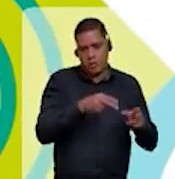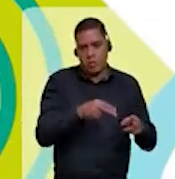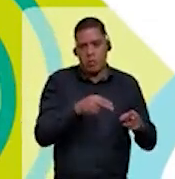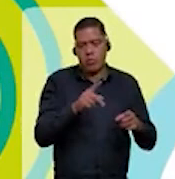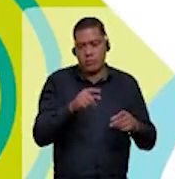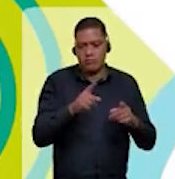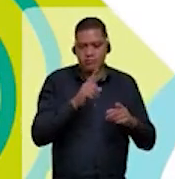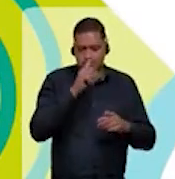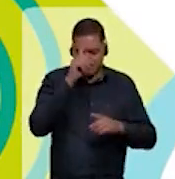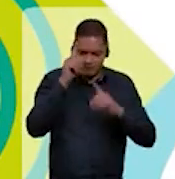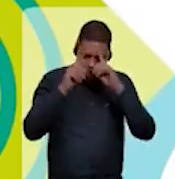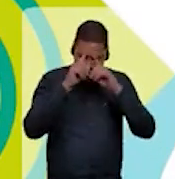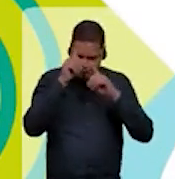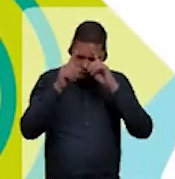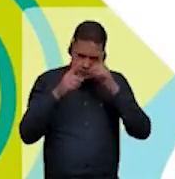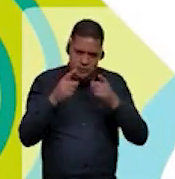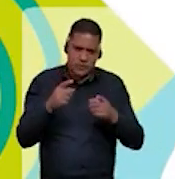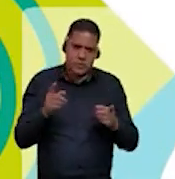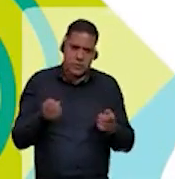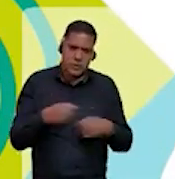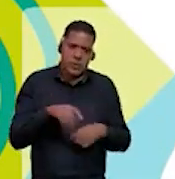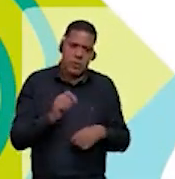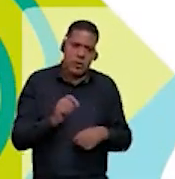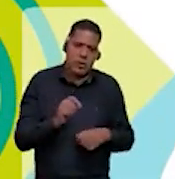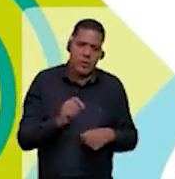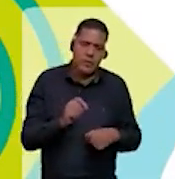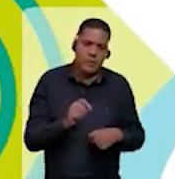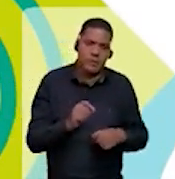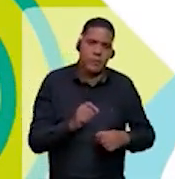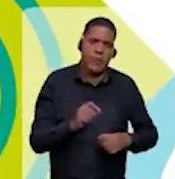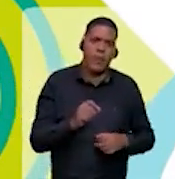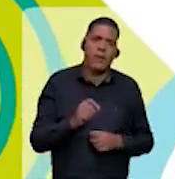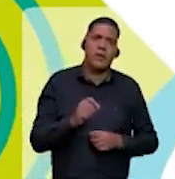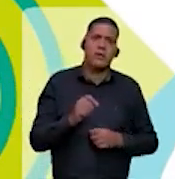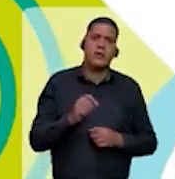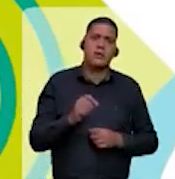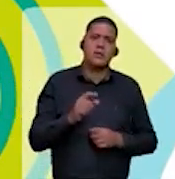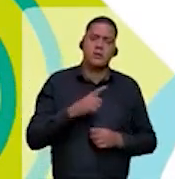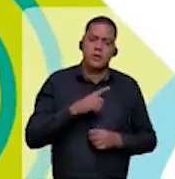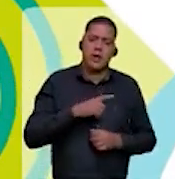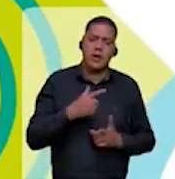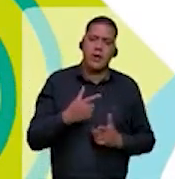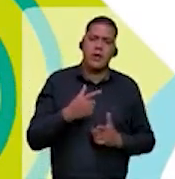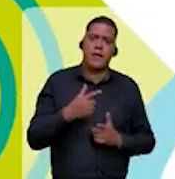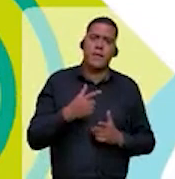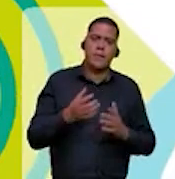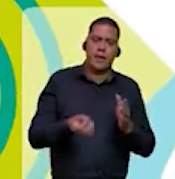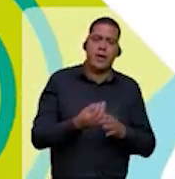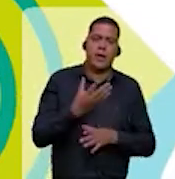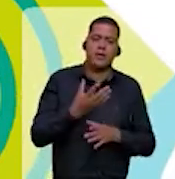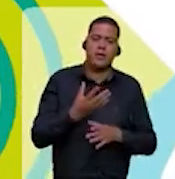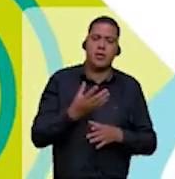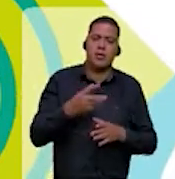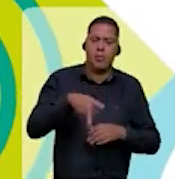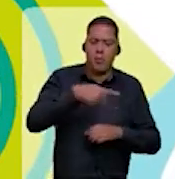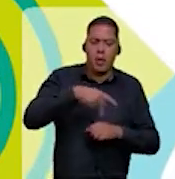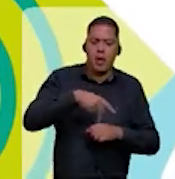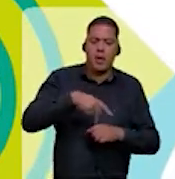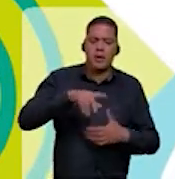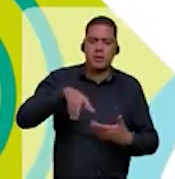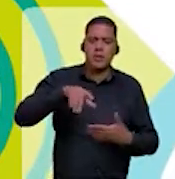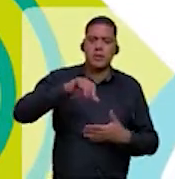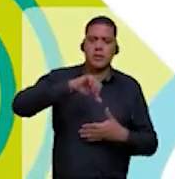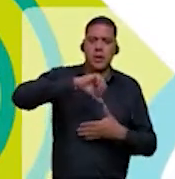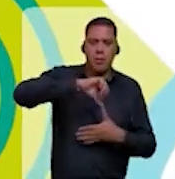Garoa de ideias podem contribuir decisivamente para quando realizadas em articulação com os países libero-americanos